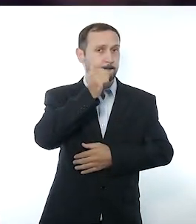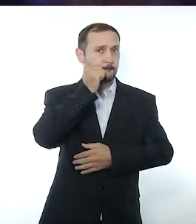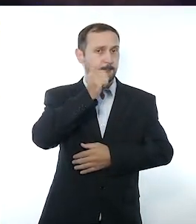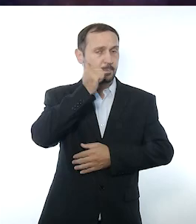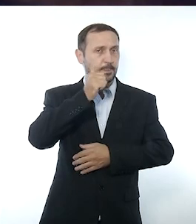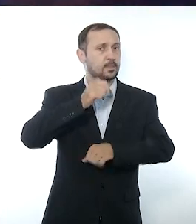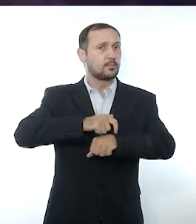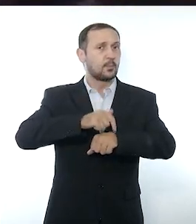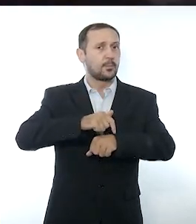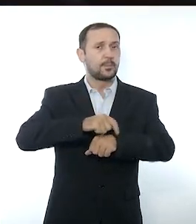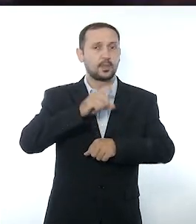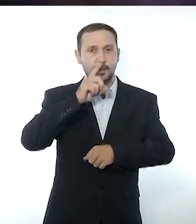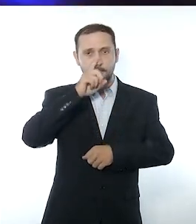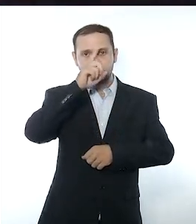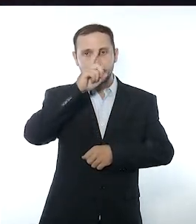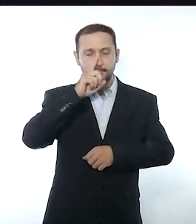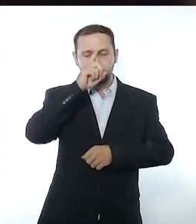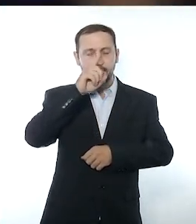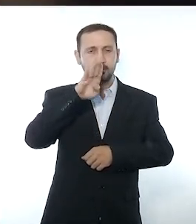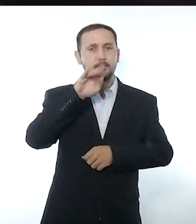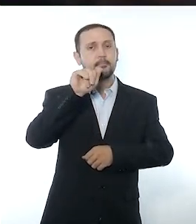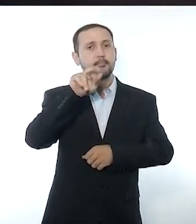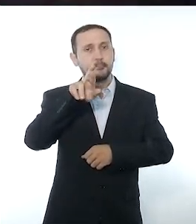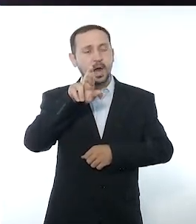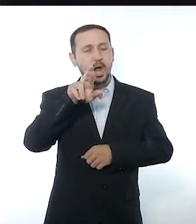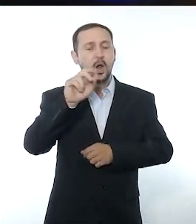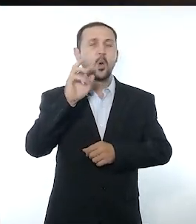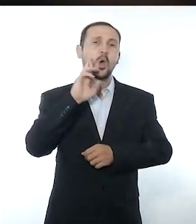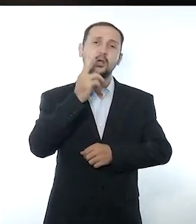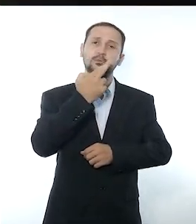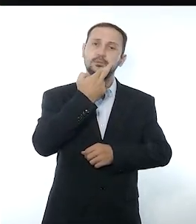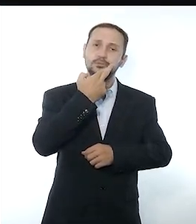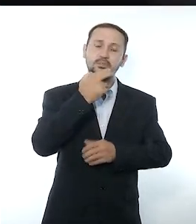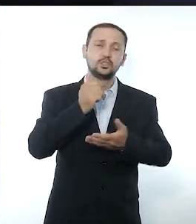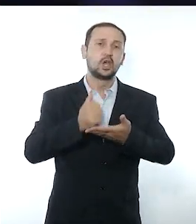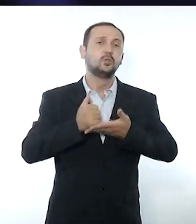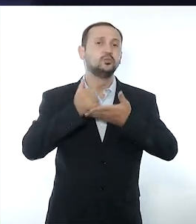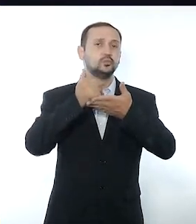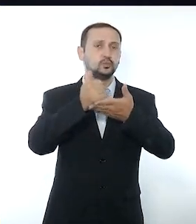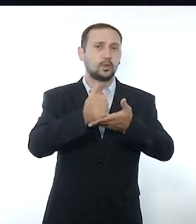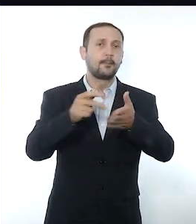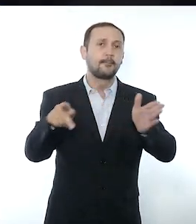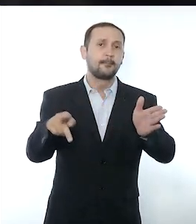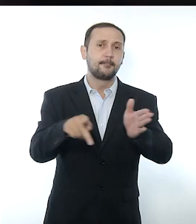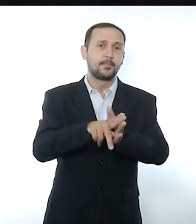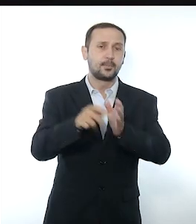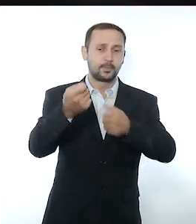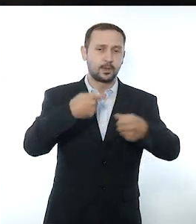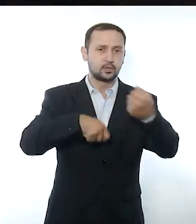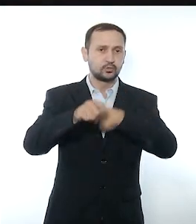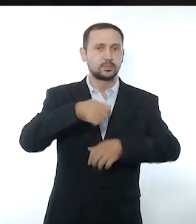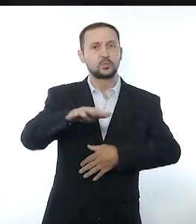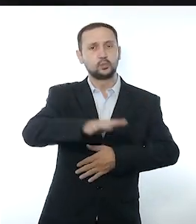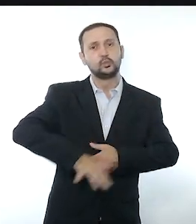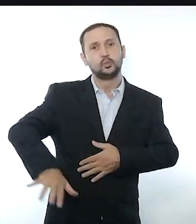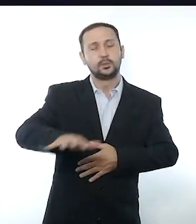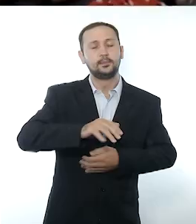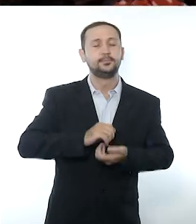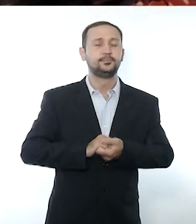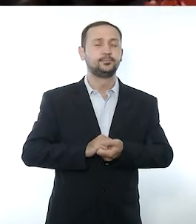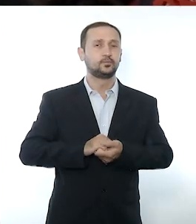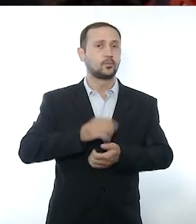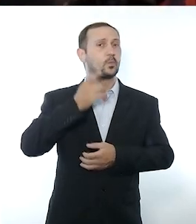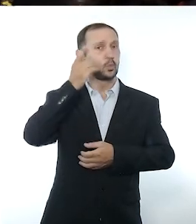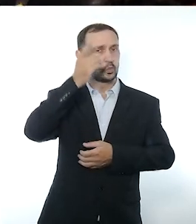estejam em situação de risco em bares ou restaurantes sejam auxiliadas pela administração desses locais.